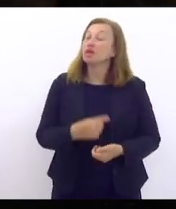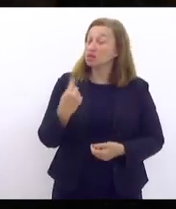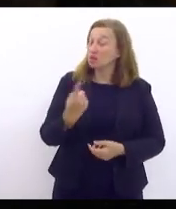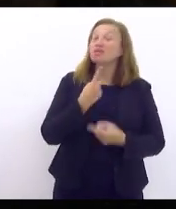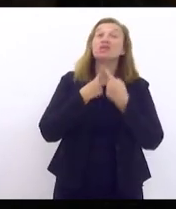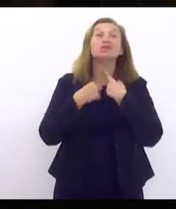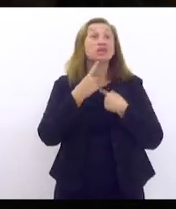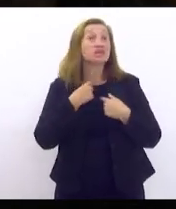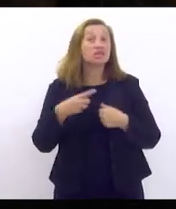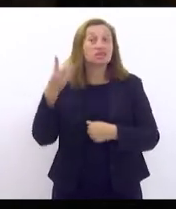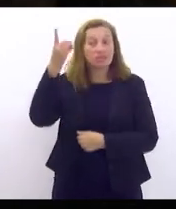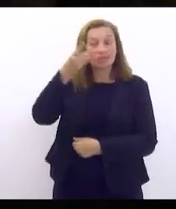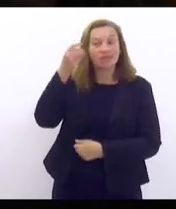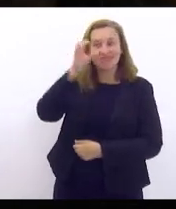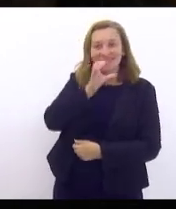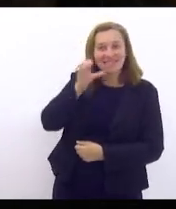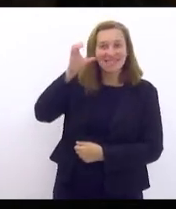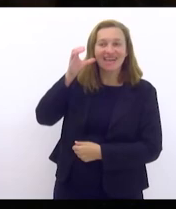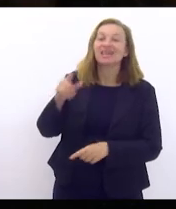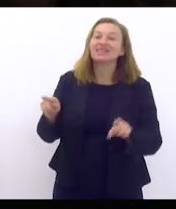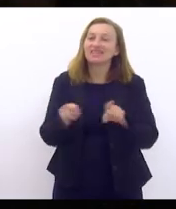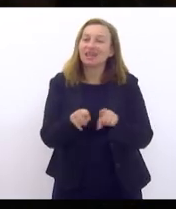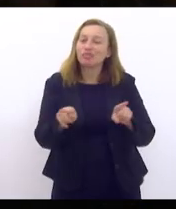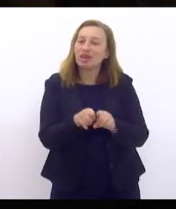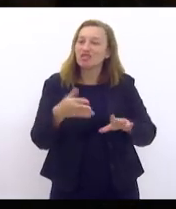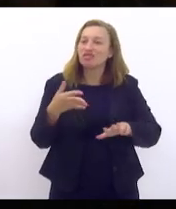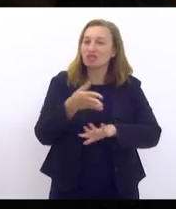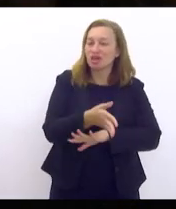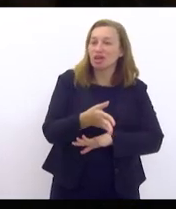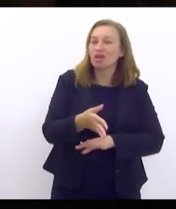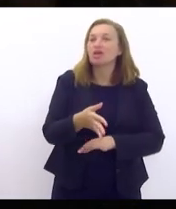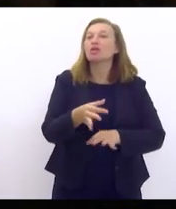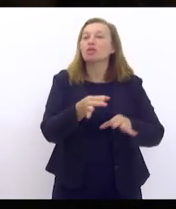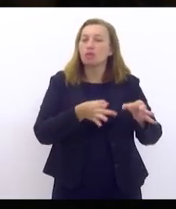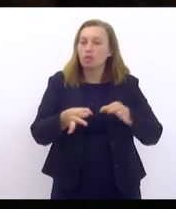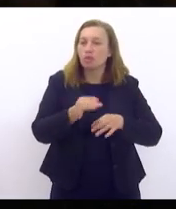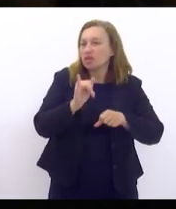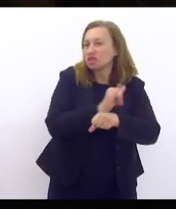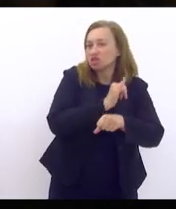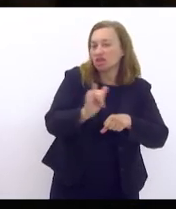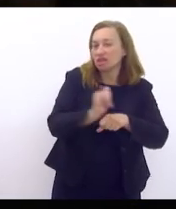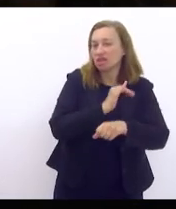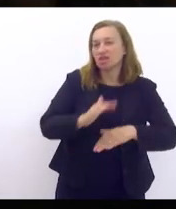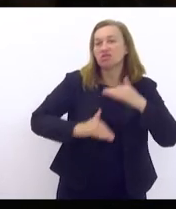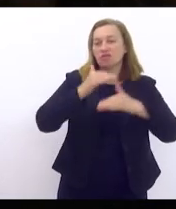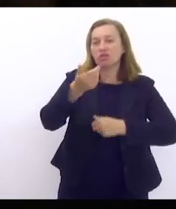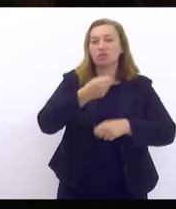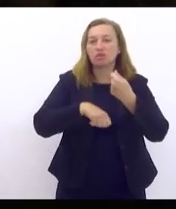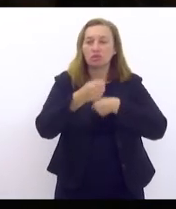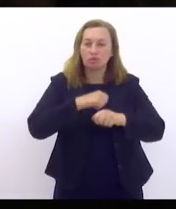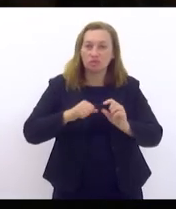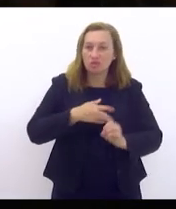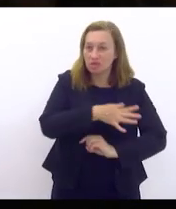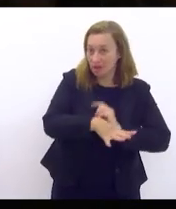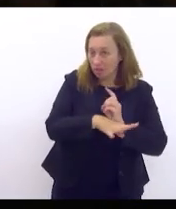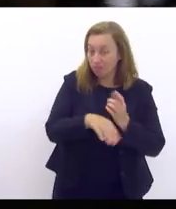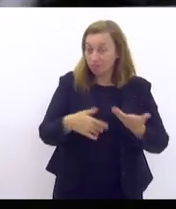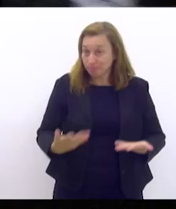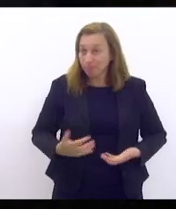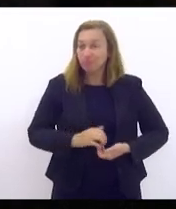desejamos Deputado da série Jordão também chegue o plano estratégico e desenvolvimento econômico social